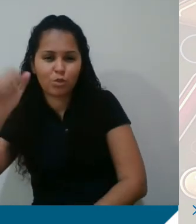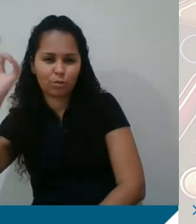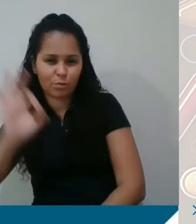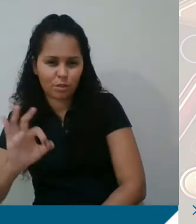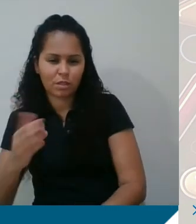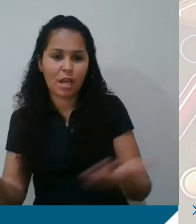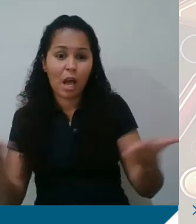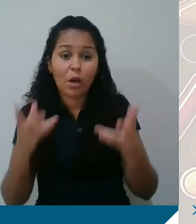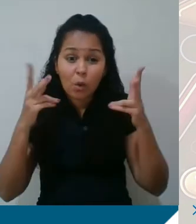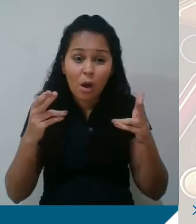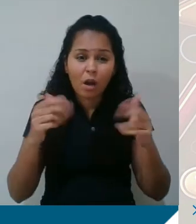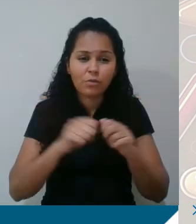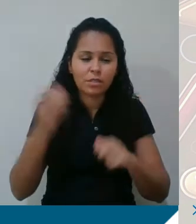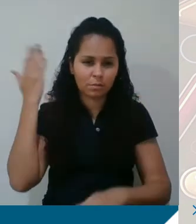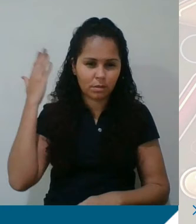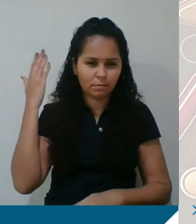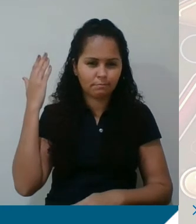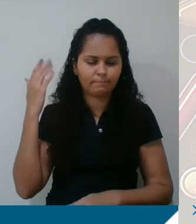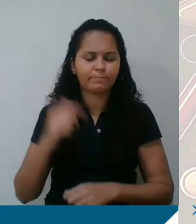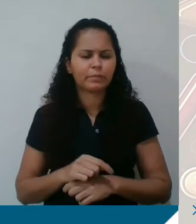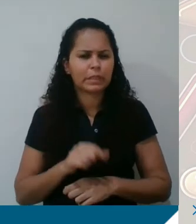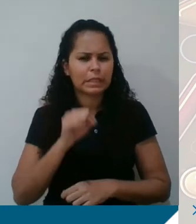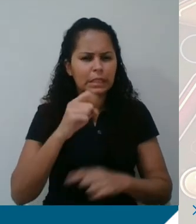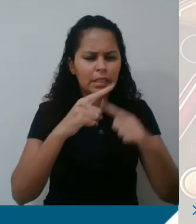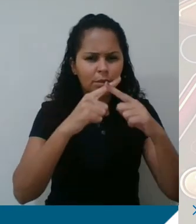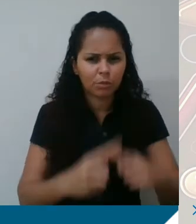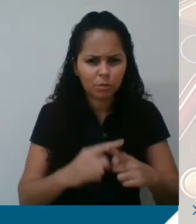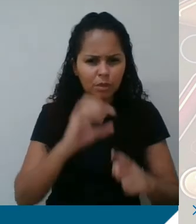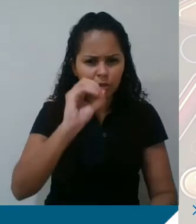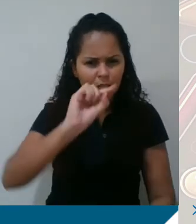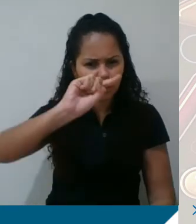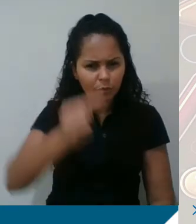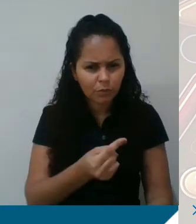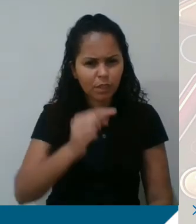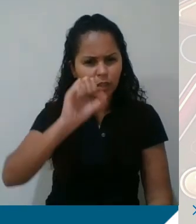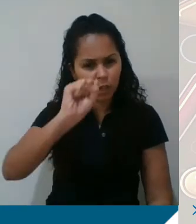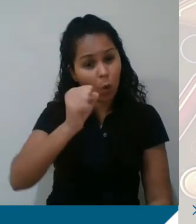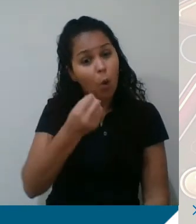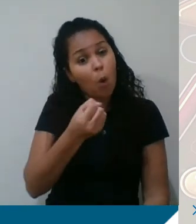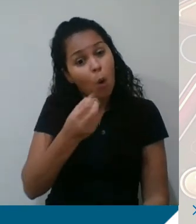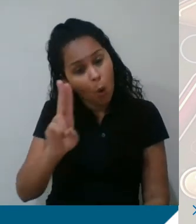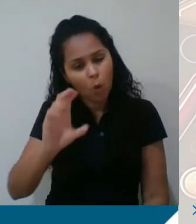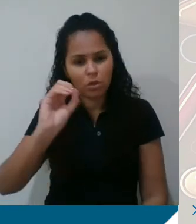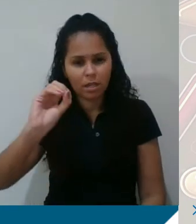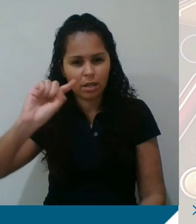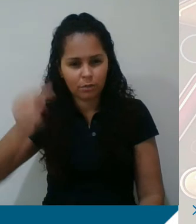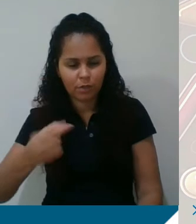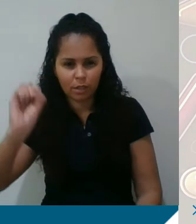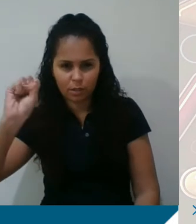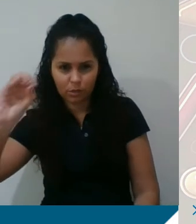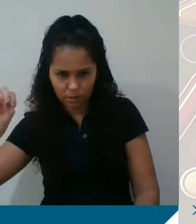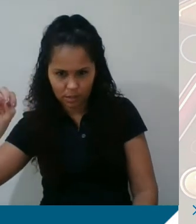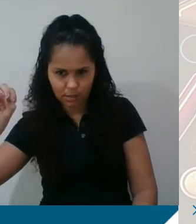21%. Agora a gente vai fazer o mesmo que lá embaixo. Então pensa comigo. Se você multiplica por 0,8 ou 0,80, como